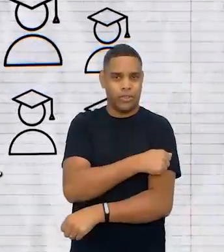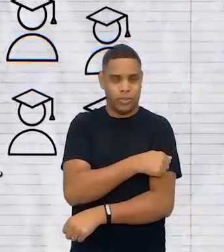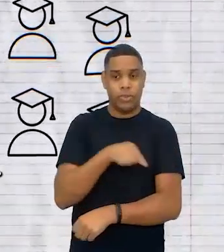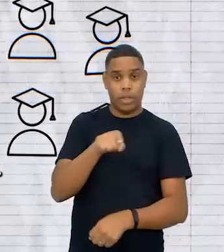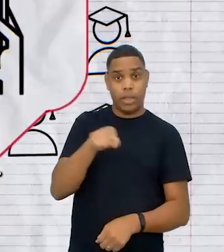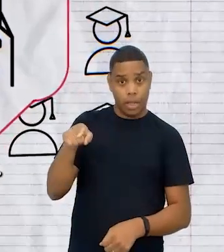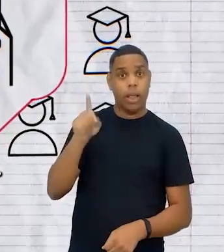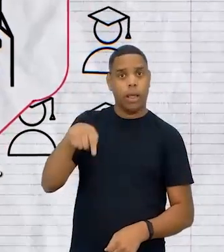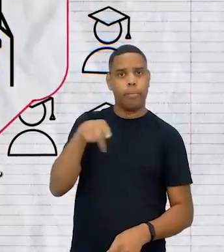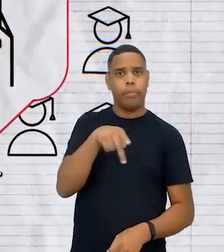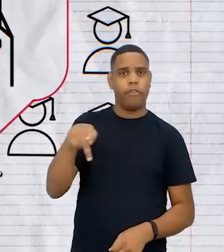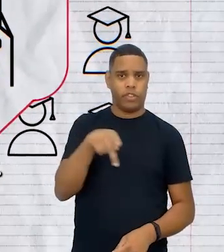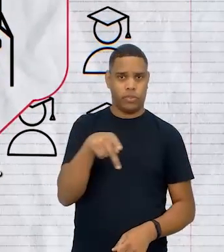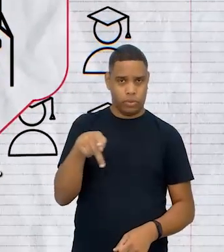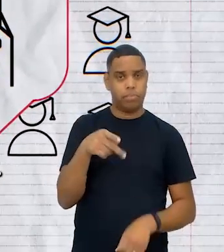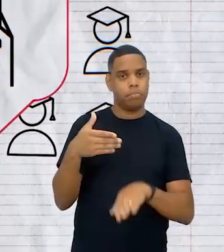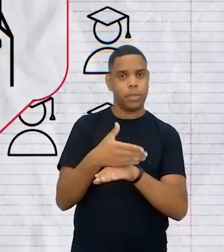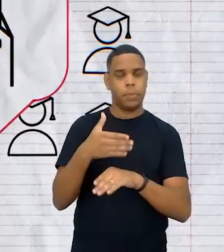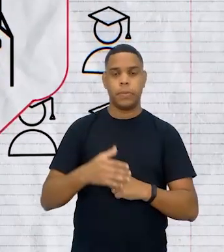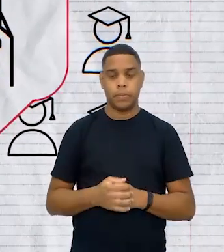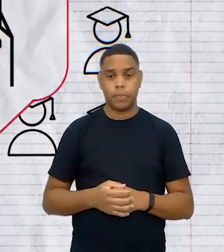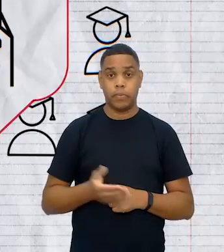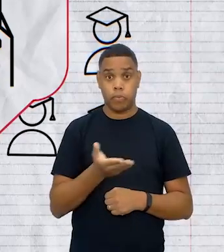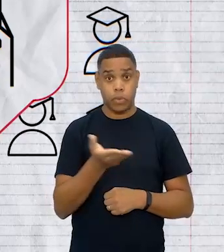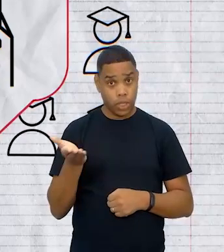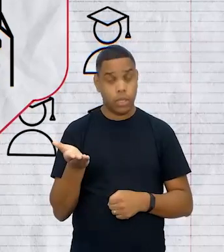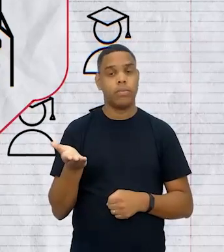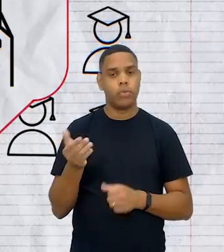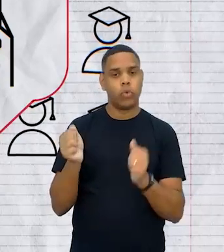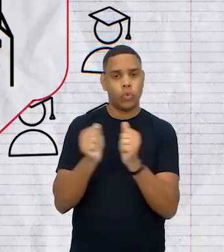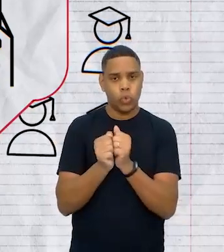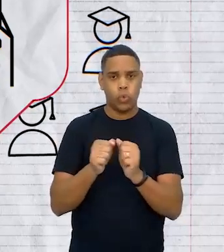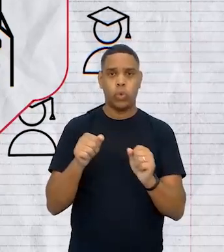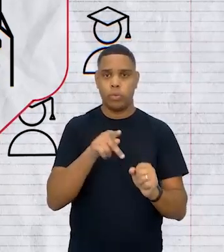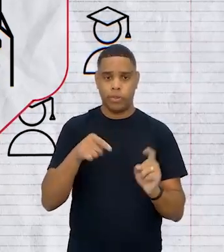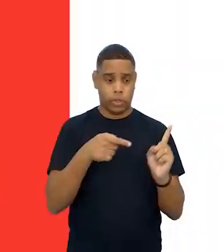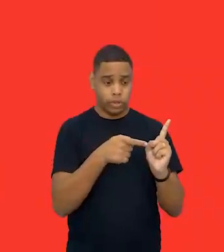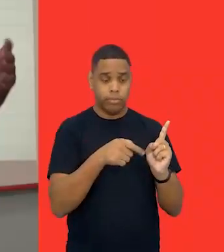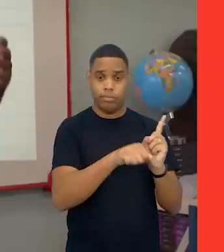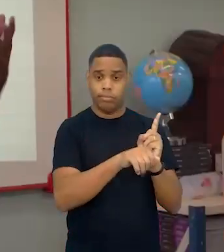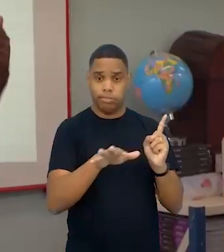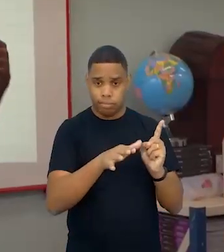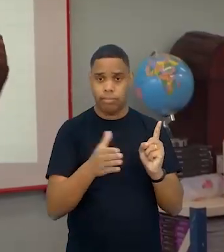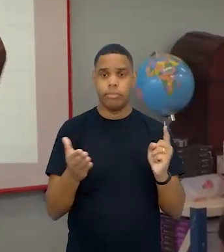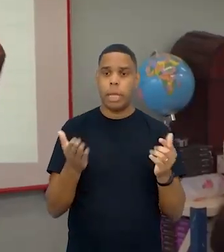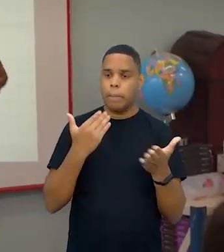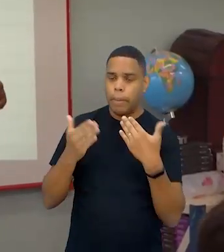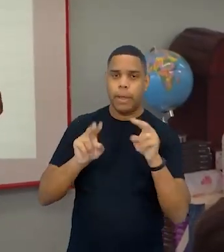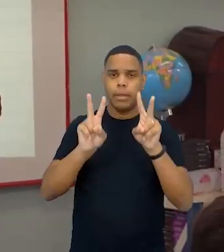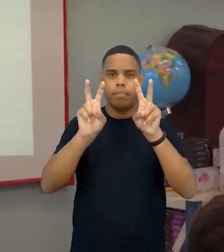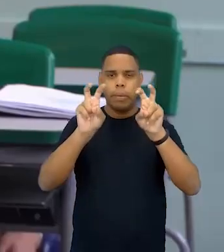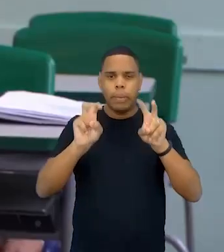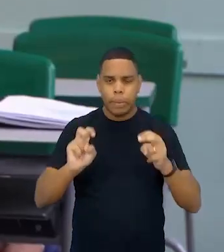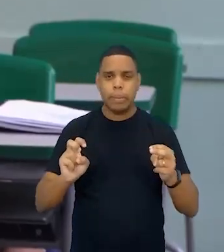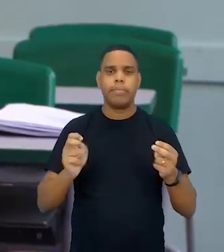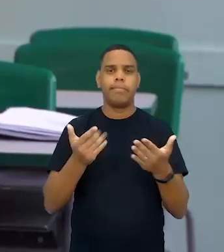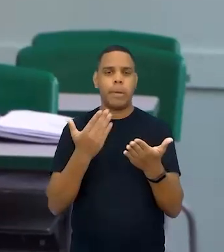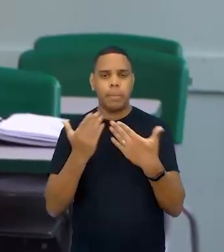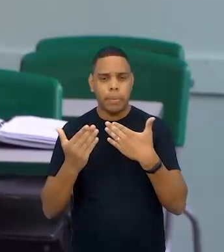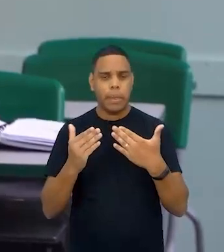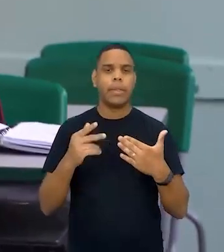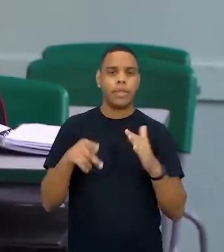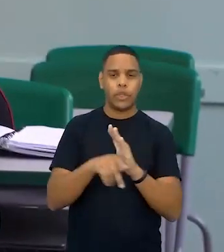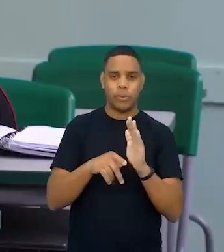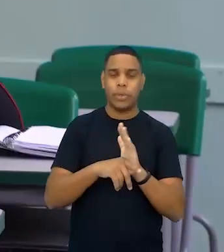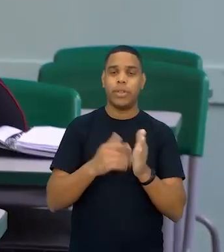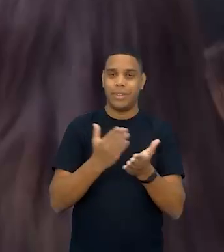Esses cursistas também serão professores. E esses professores, junto com esse professor multiplicador, conversarão sobre temas baseado